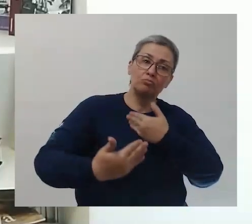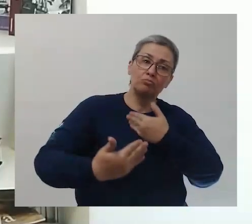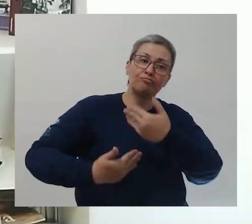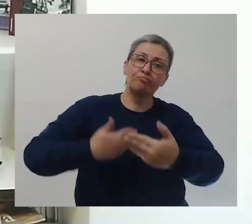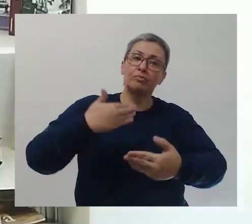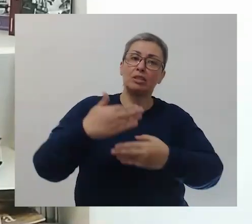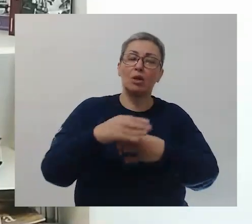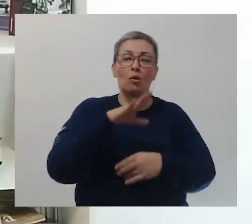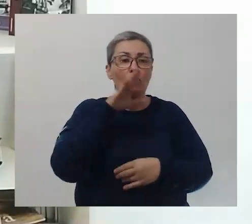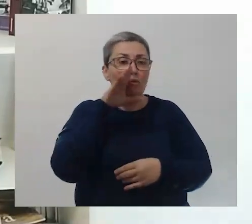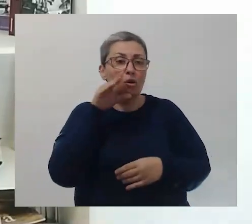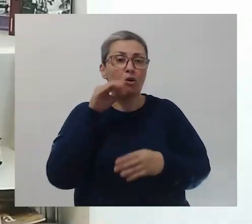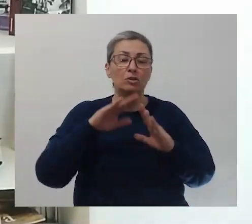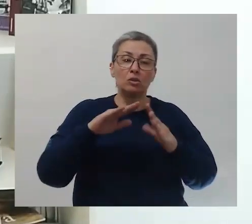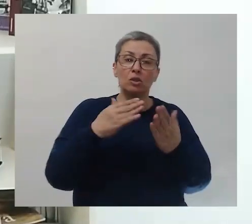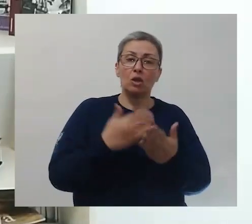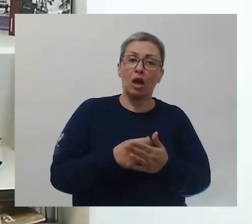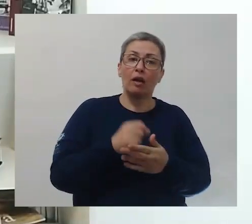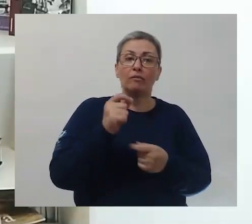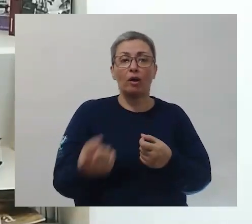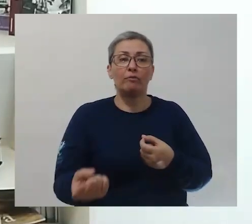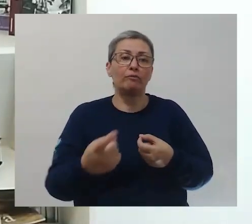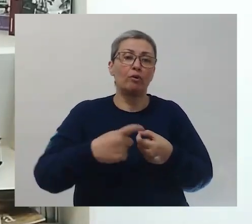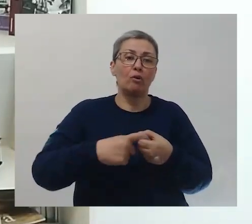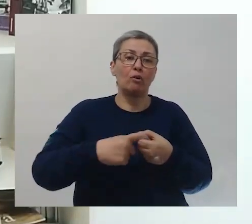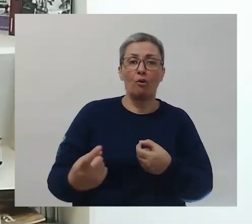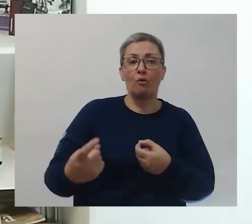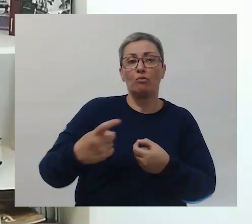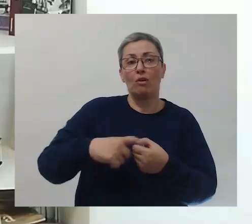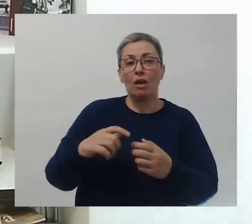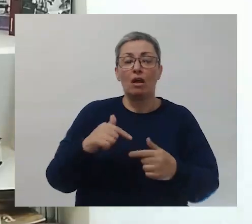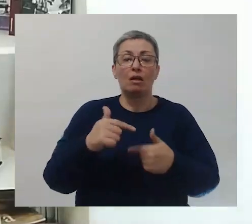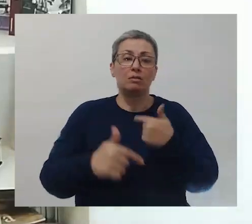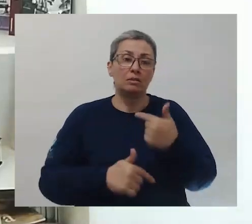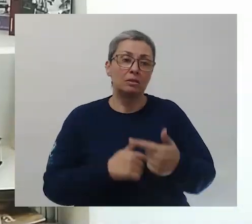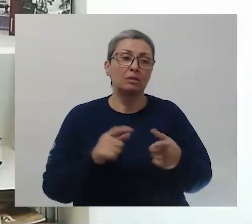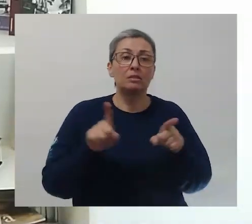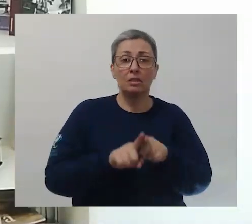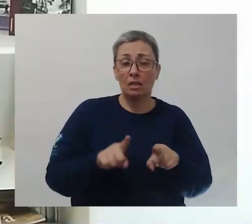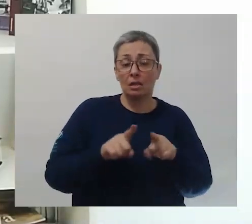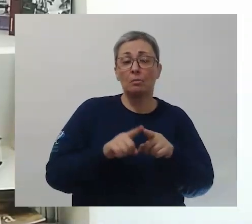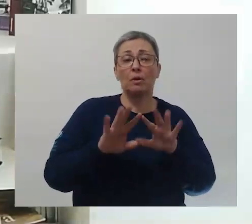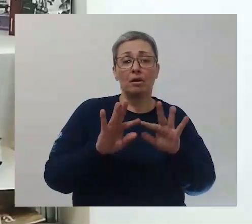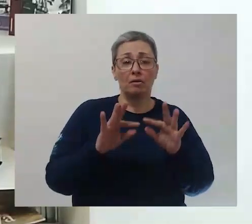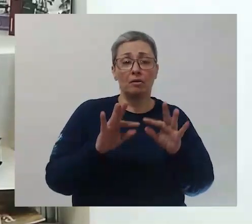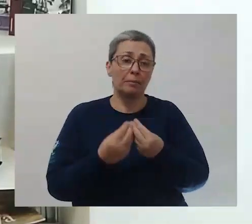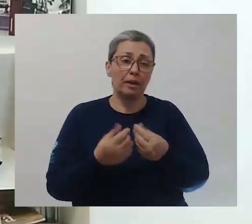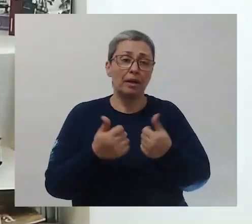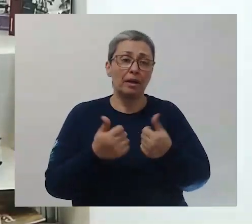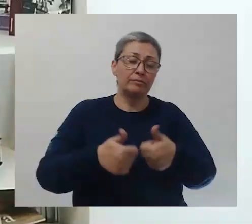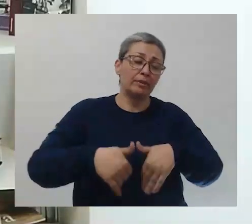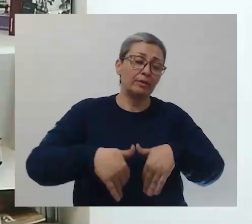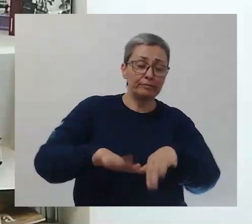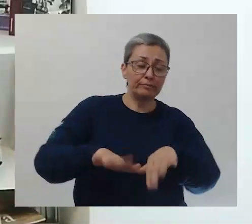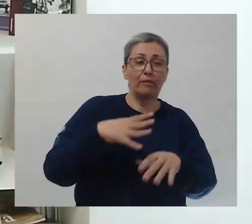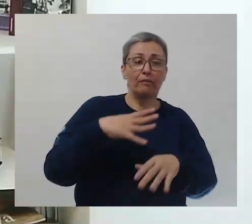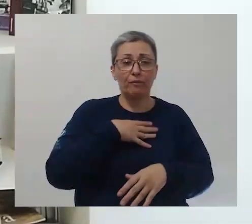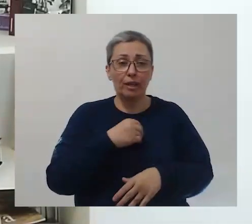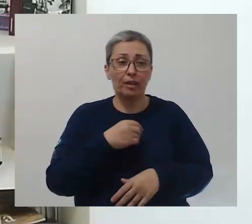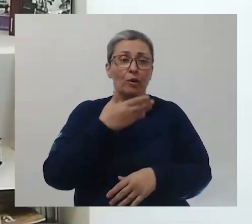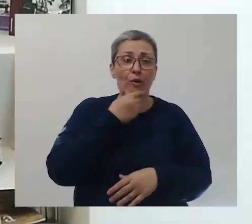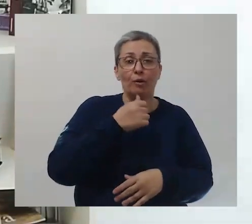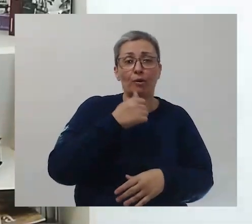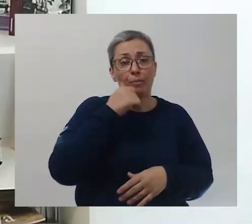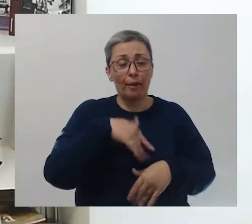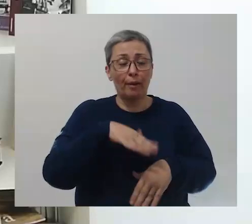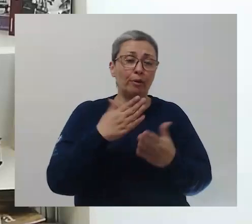tempo, os funcionários da escola foram retornando ao trabalho, assim como muitas famílias passaram a enviar seus filhos e filhas